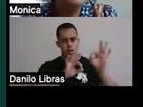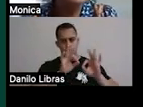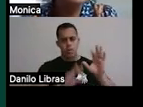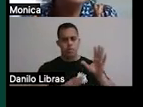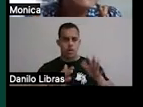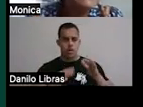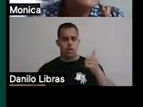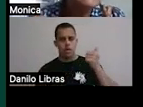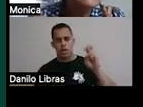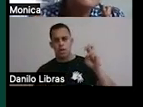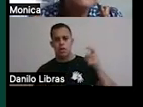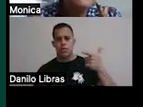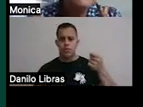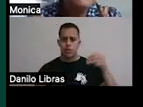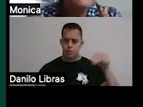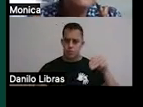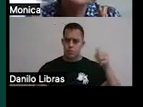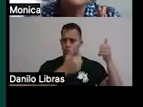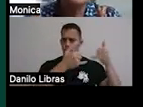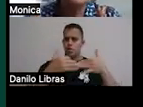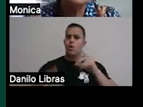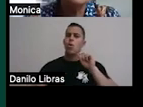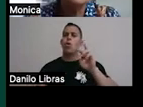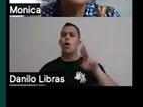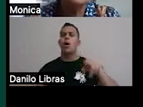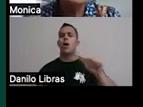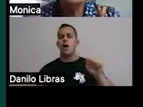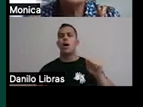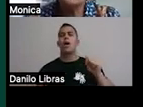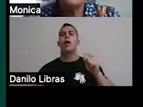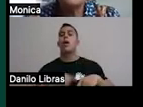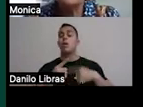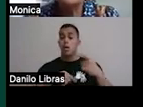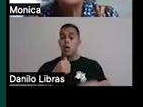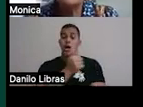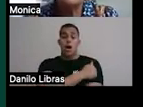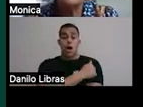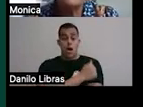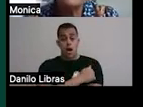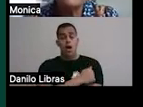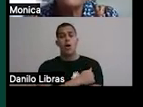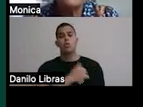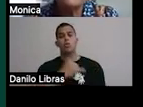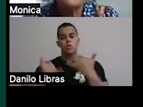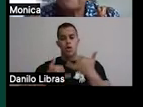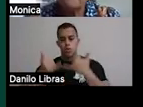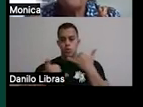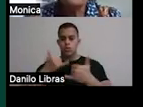20 minutos para explicar o que é o DNA e depois os alunos jogam alguns jogos que